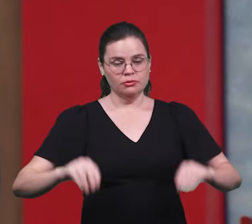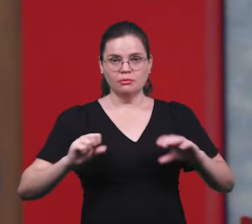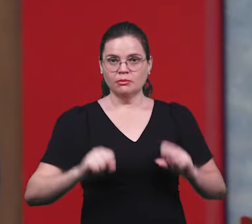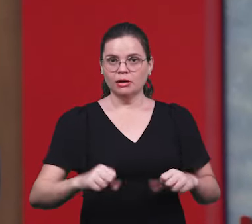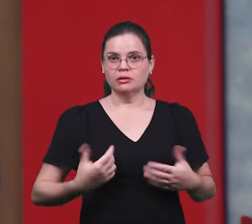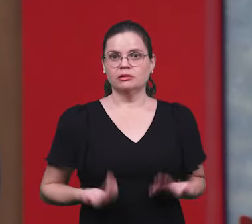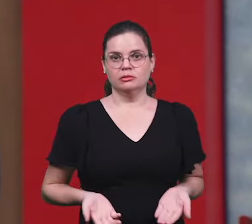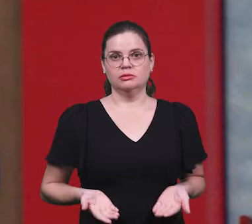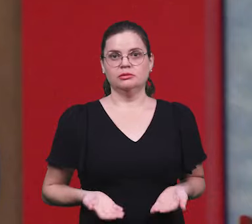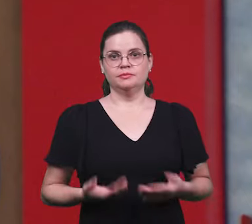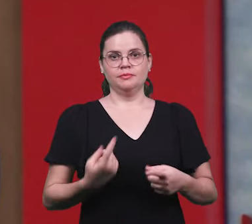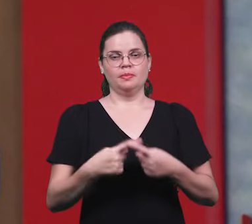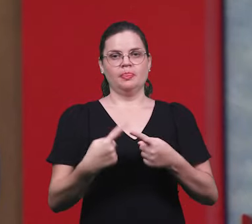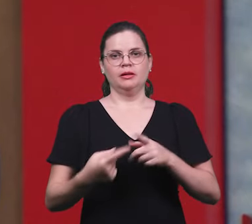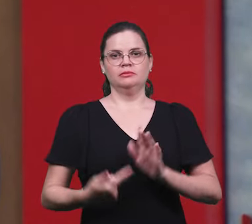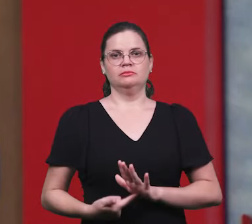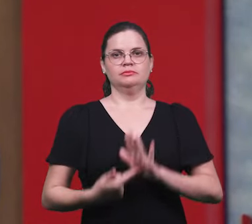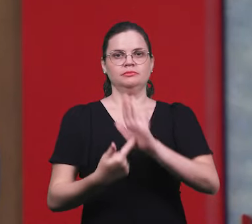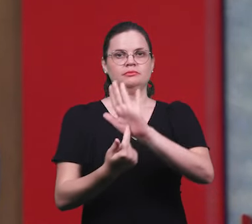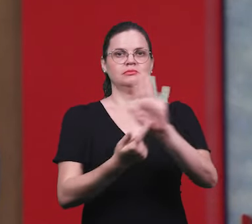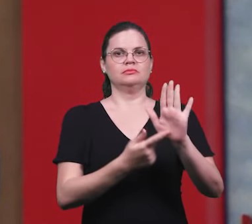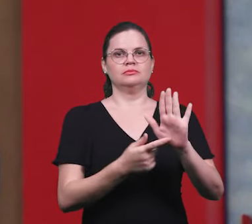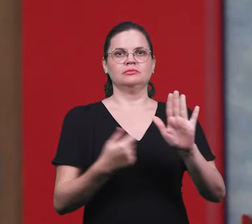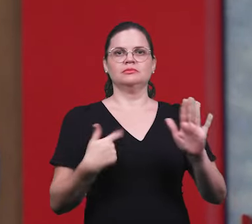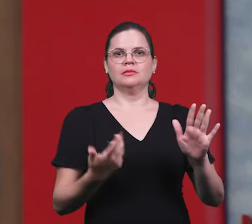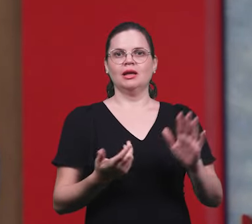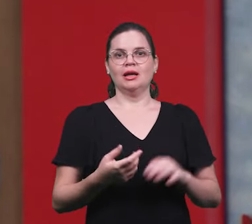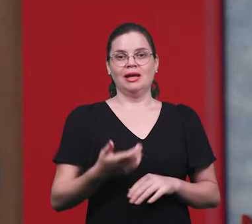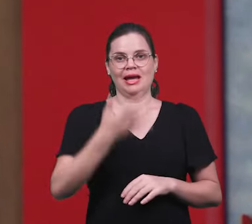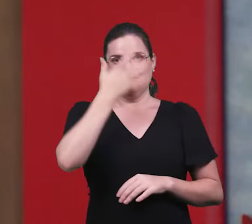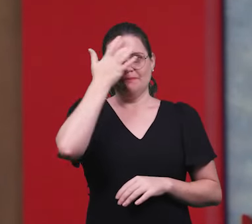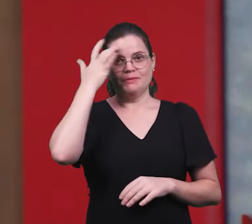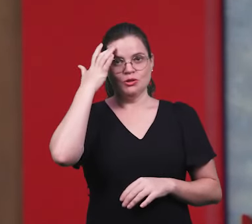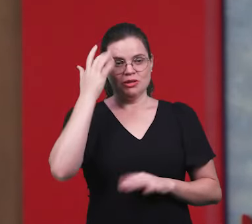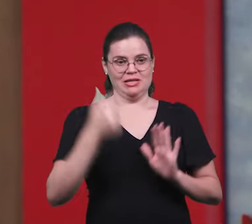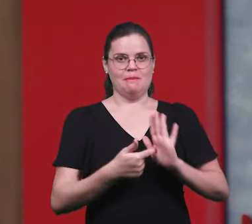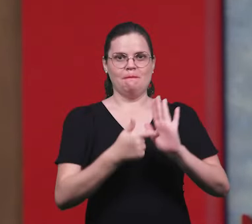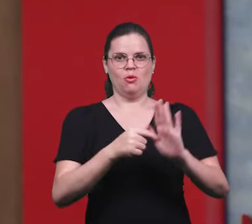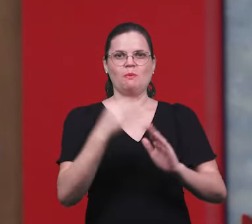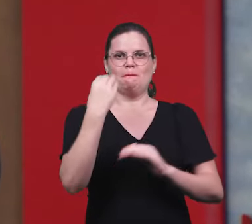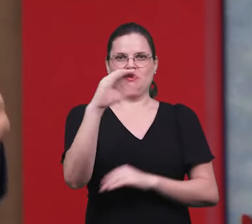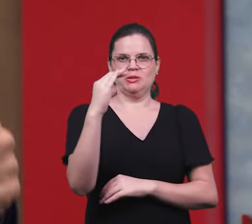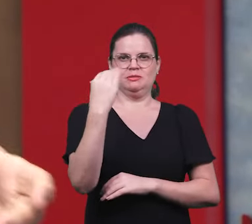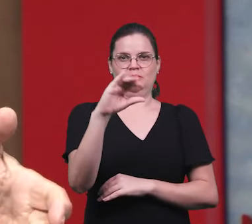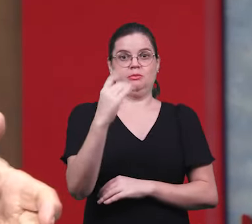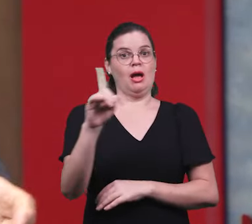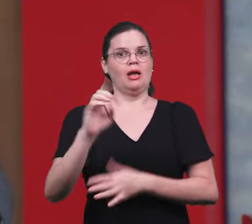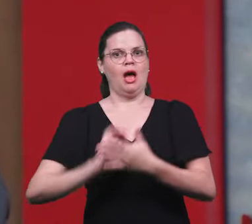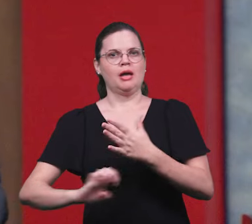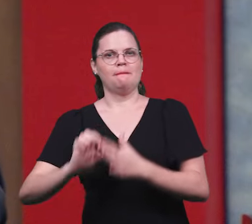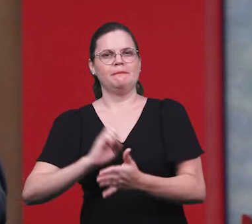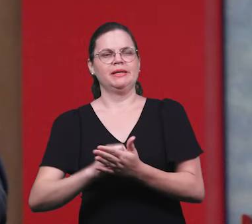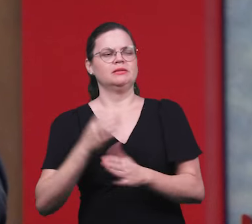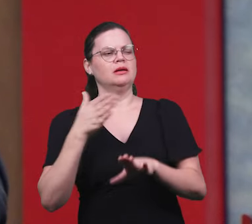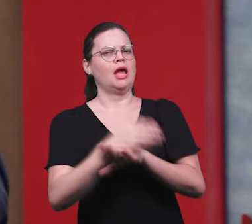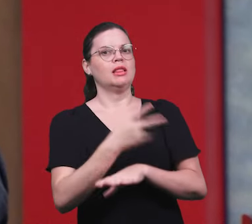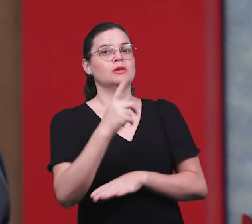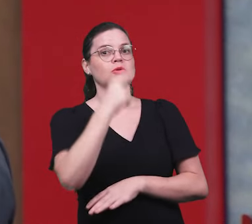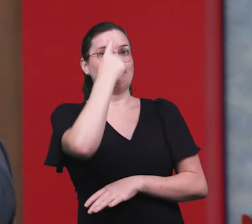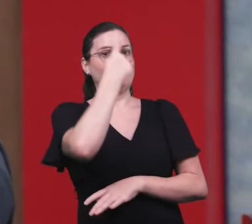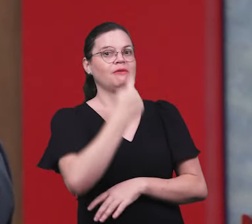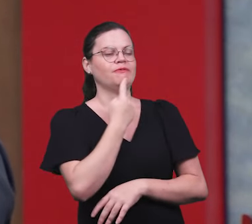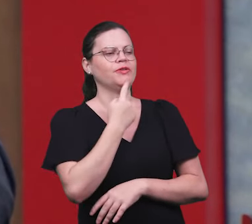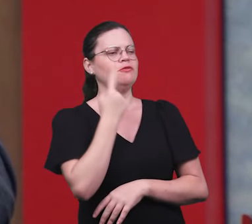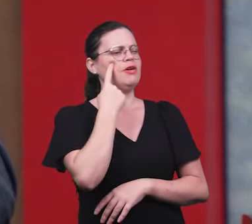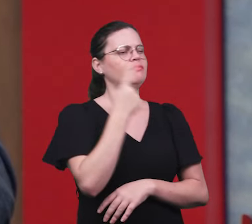Você vai transparecer para alguém que poderia te contratar e que muitas vezes vai checar sua rede social para saber quem você é, uma